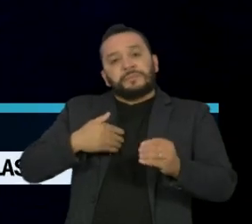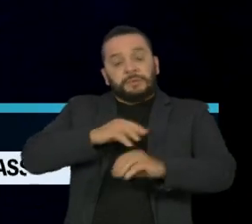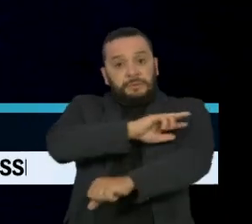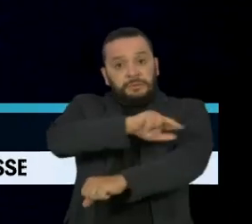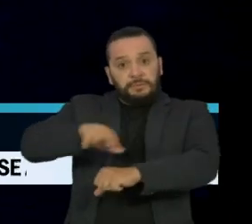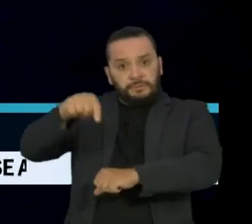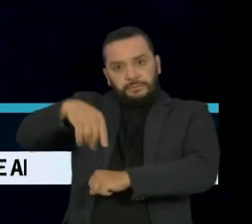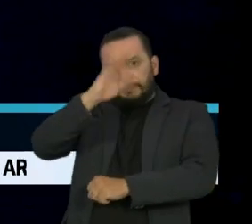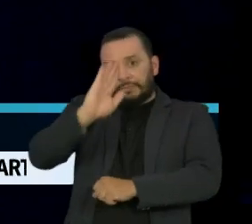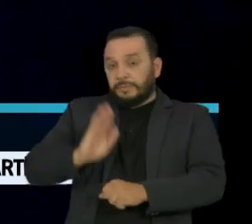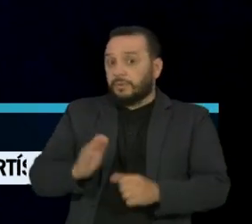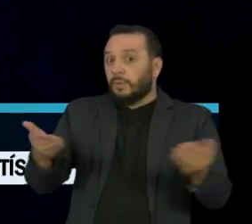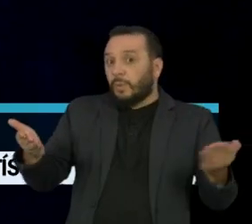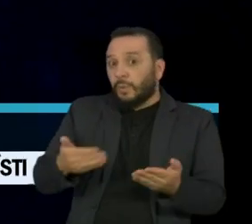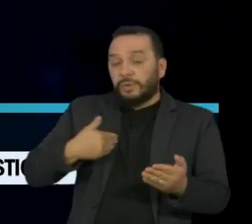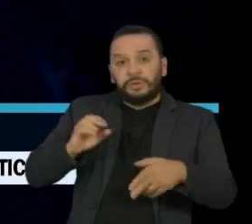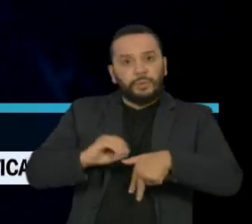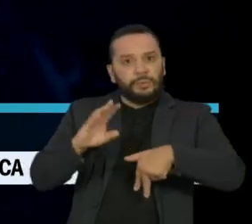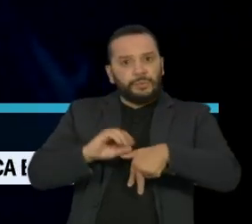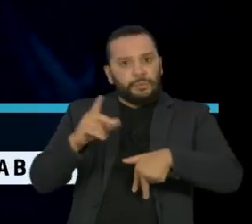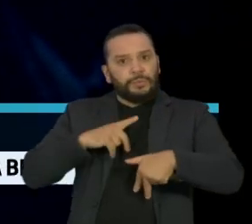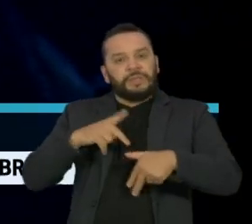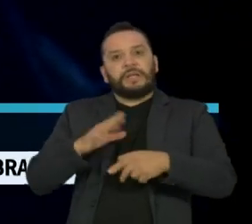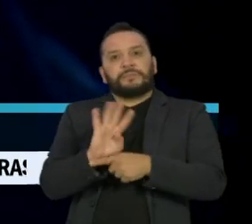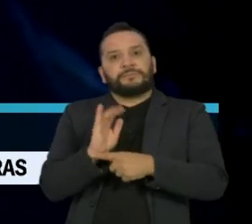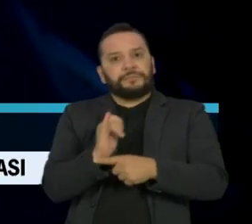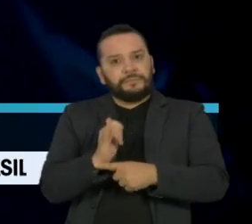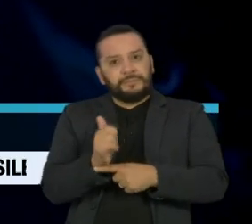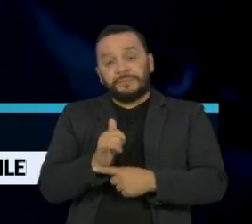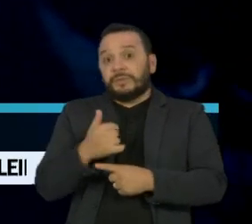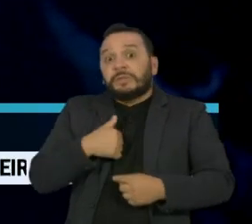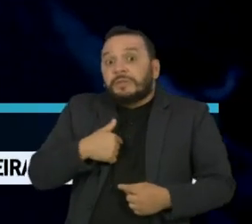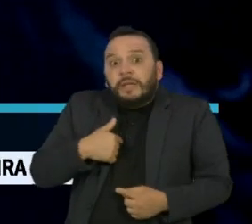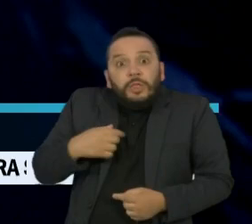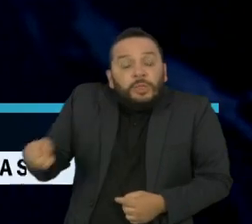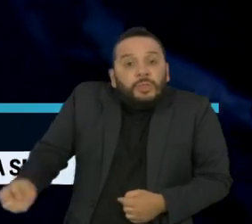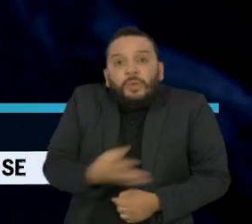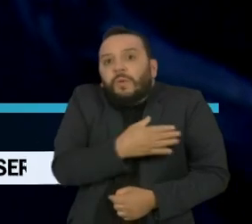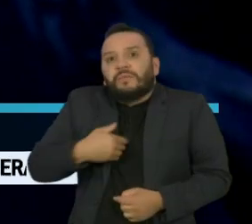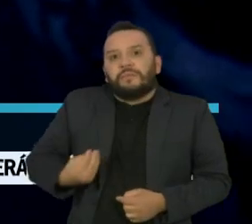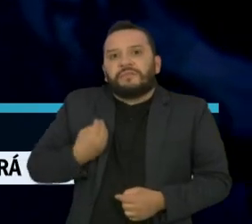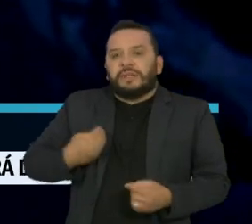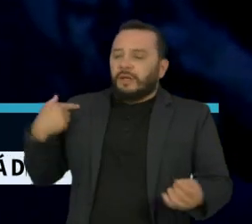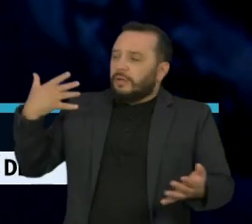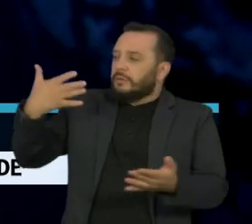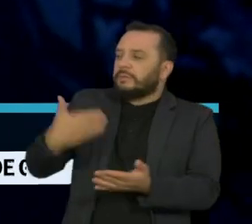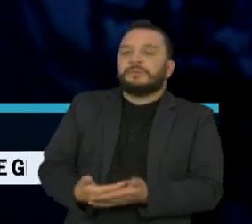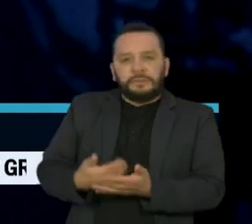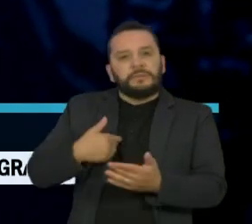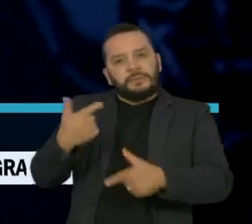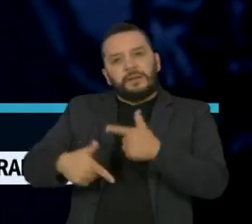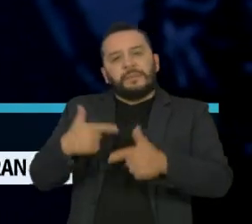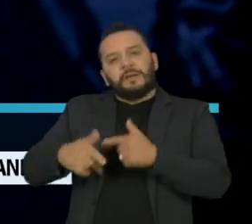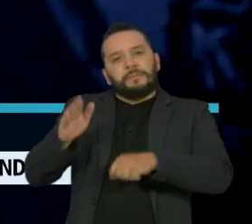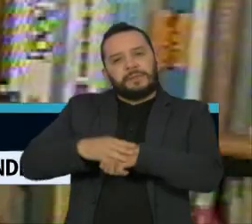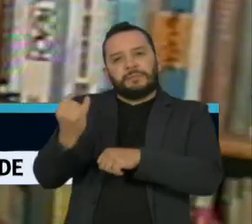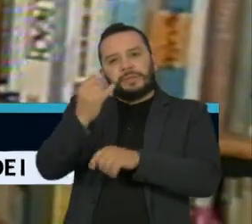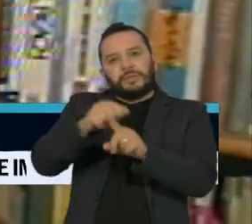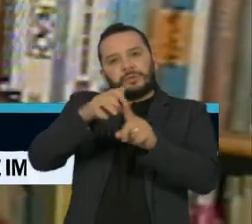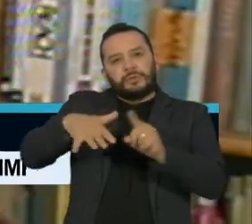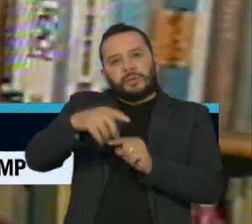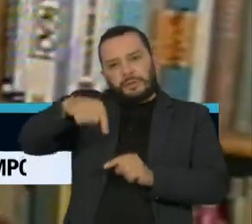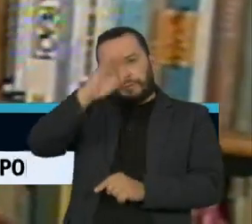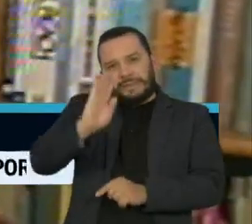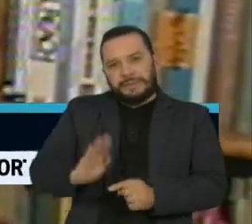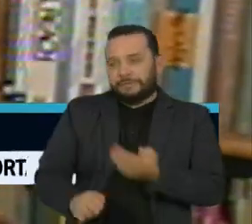marcar a data a tv cultura estreia hoje um documentário inédito sobre a vida ea obra de um dos mais importantes sociólogos brasileiros